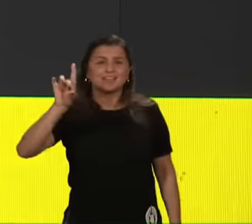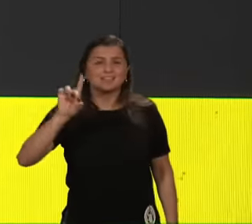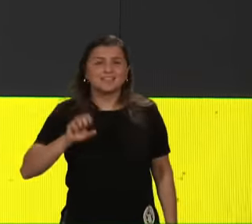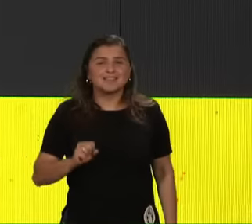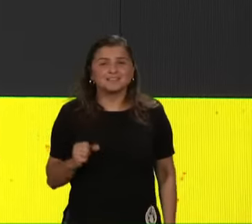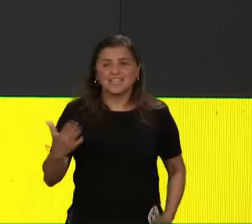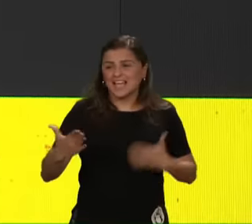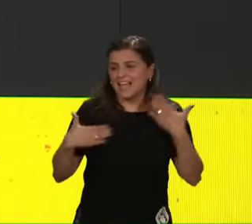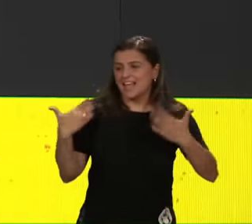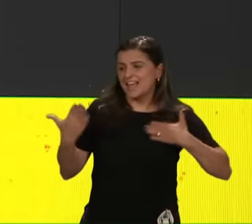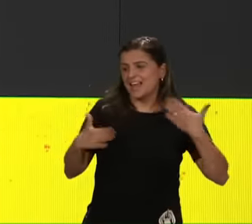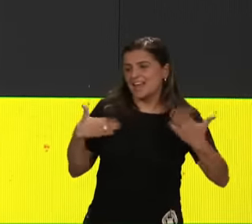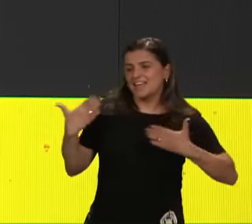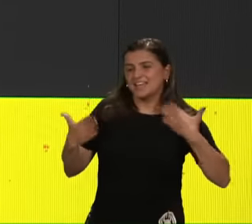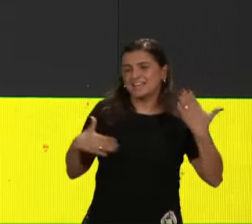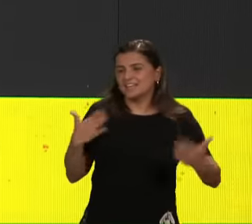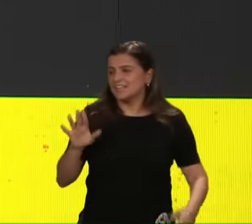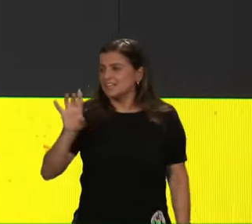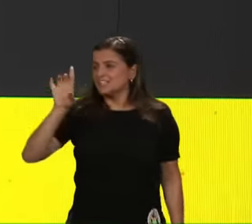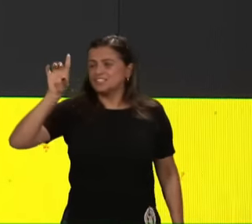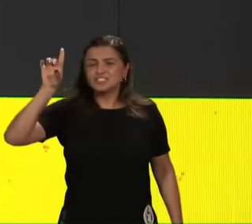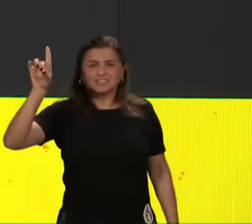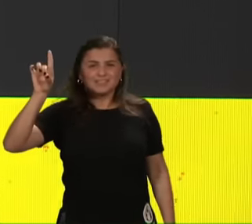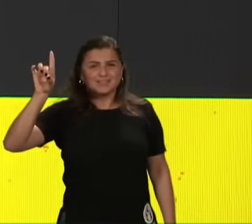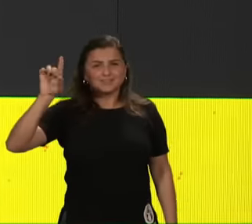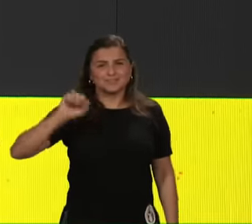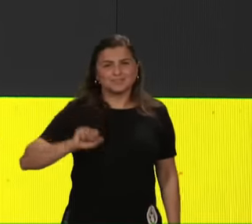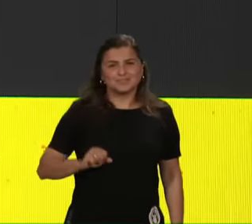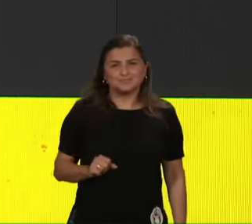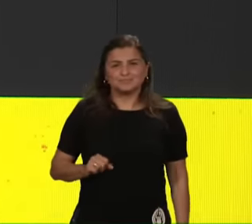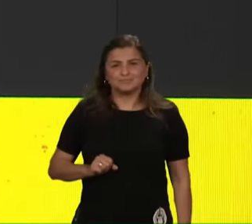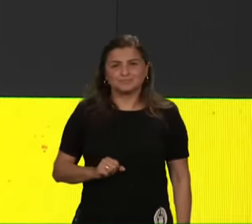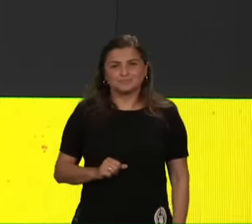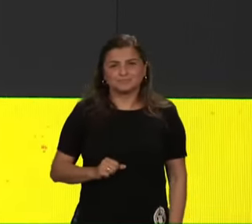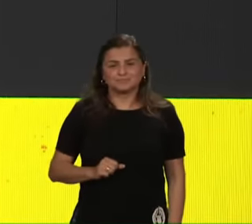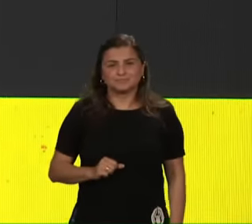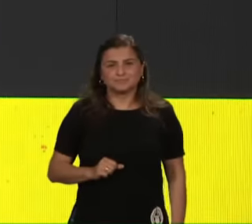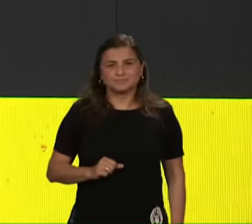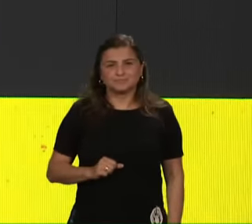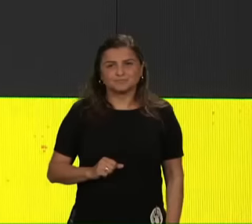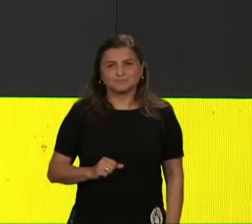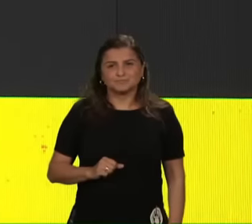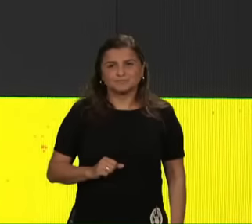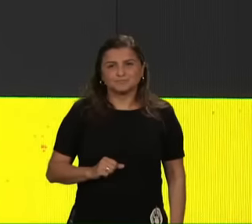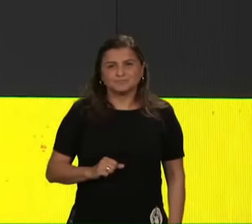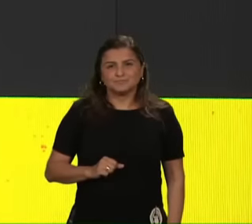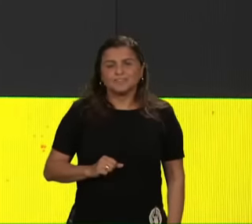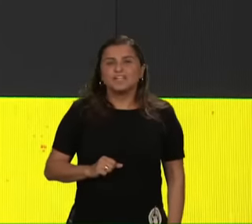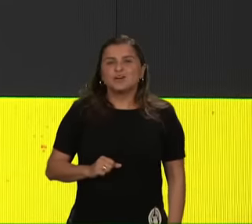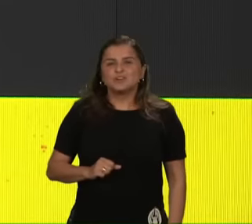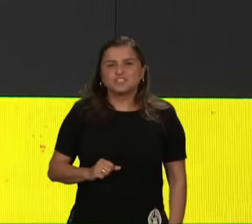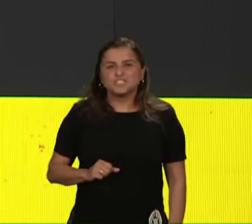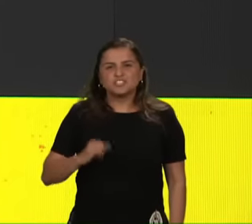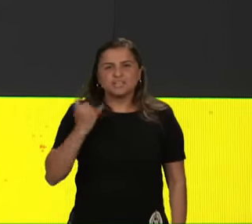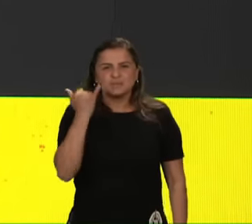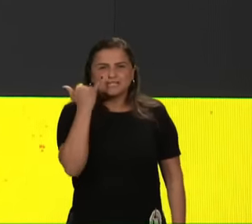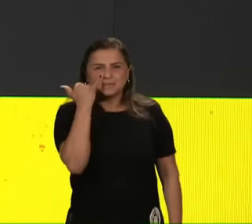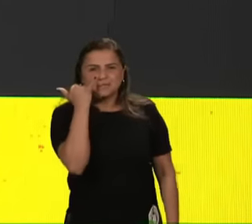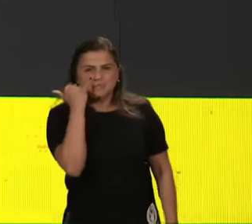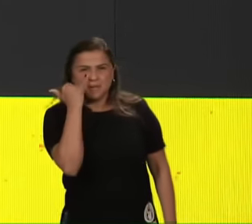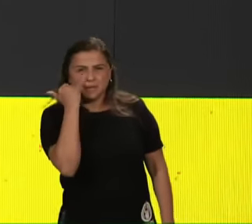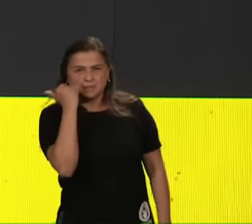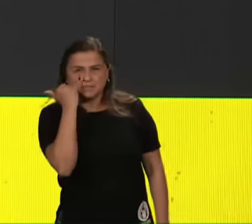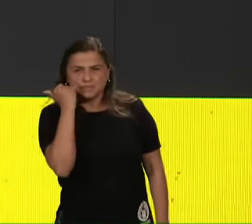trazer alegria diante dEle. Em Jeremias capítulo 12,